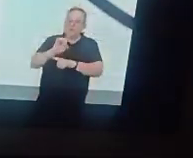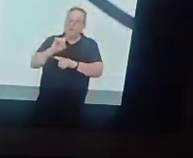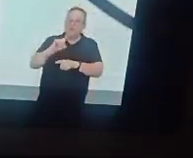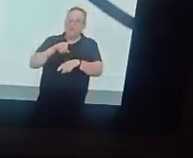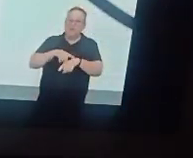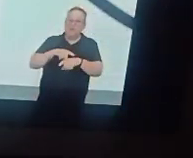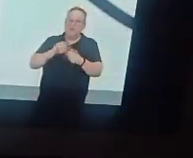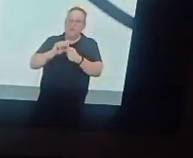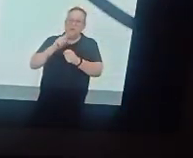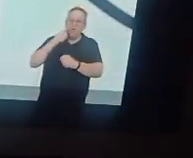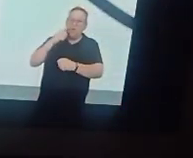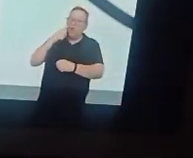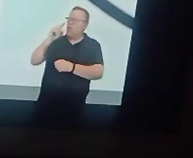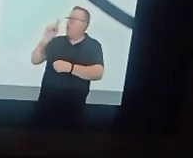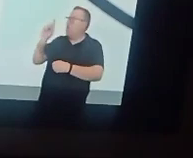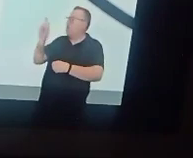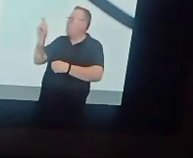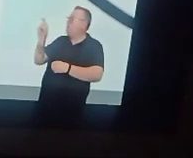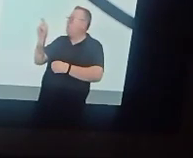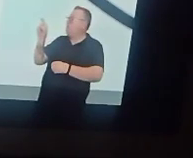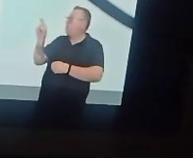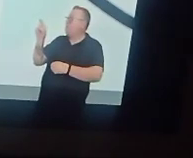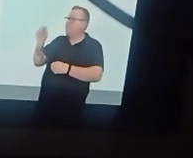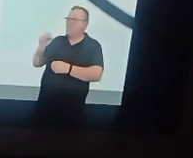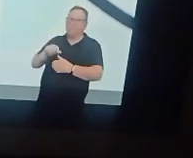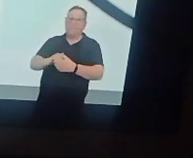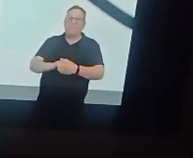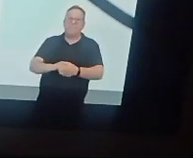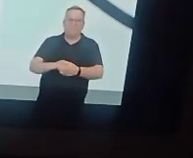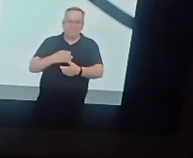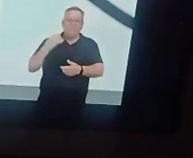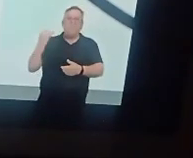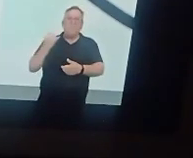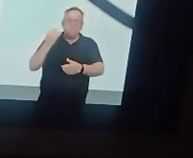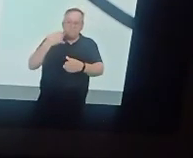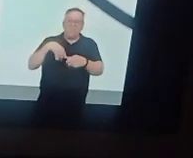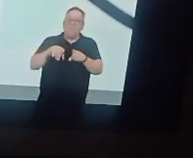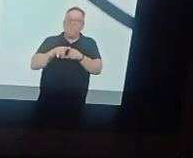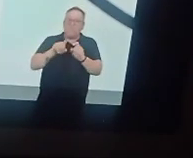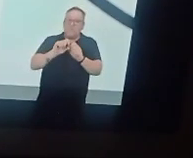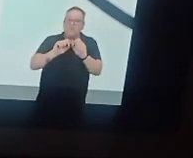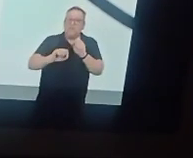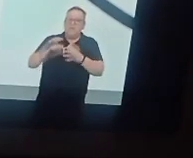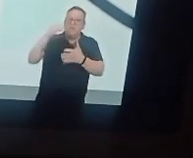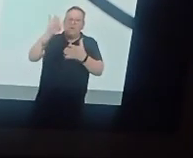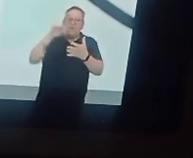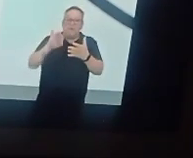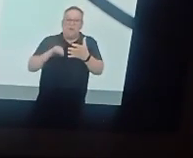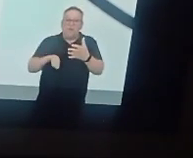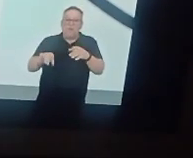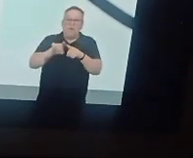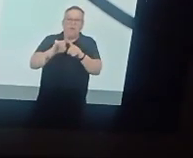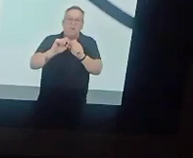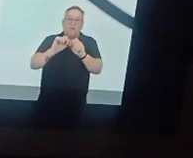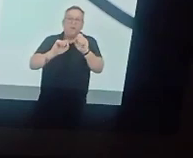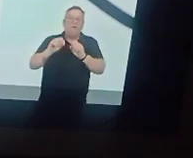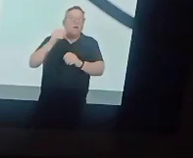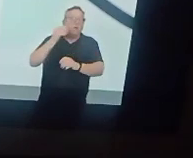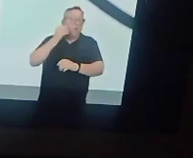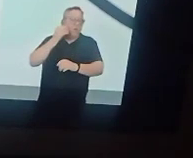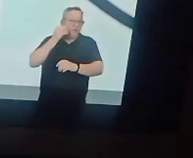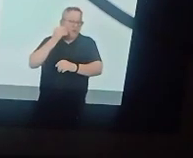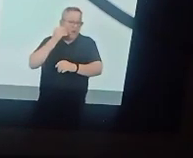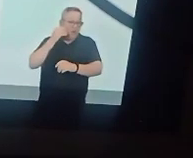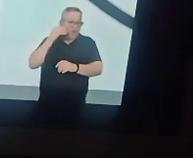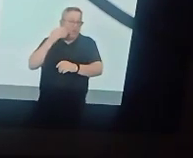realizar a conferência dos seus docentes. Muito importante, realizem a conferência, a gente já fez um teste em